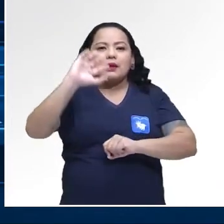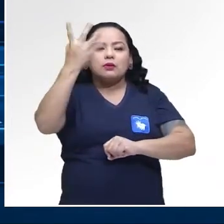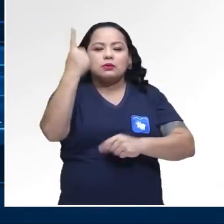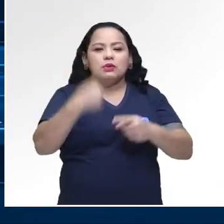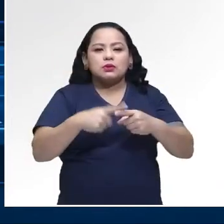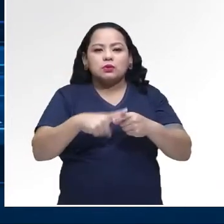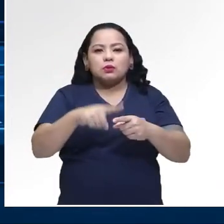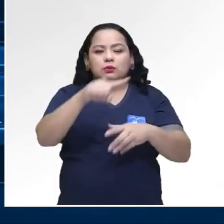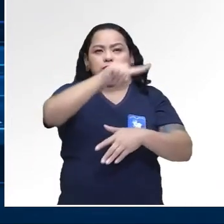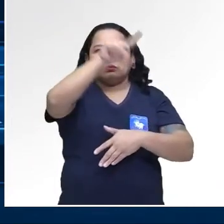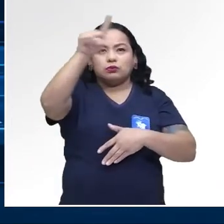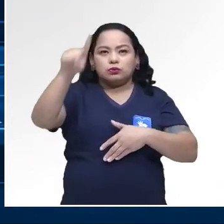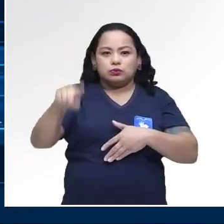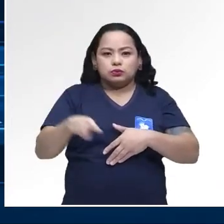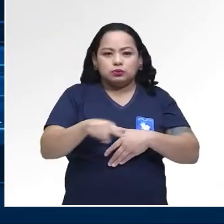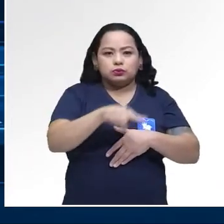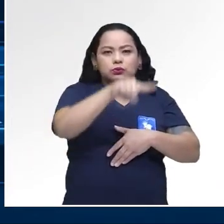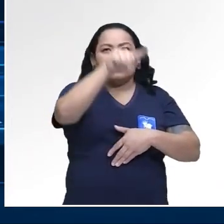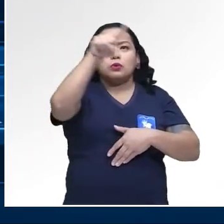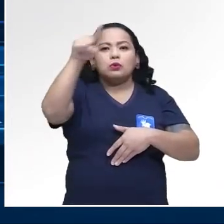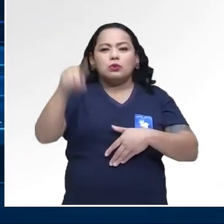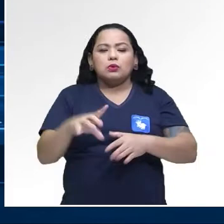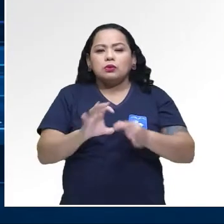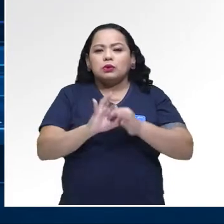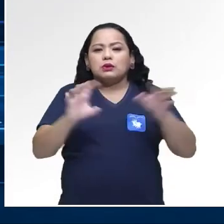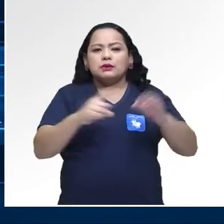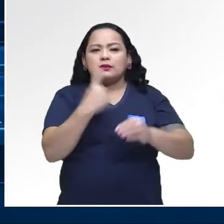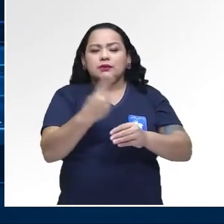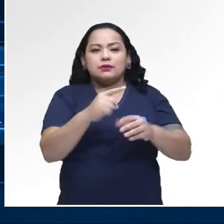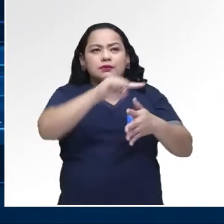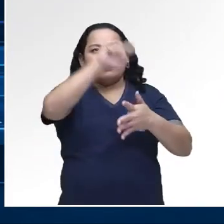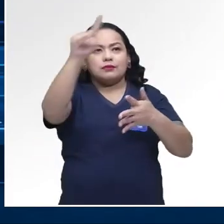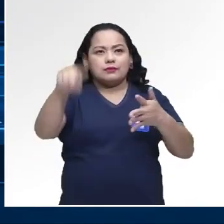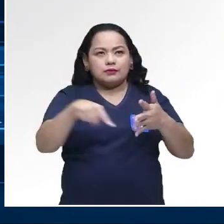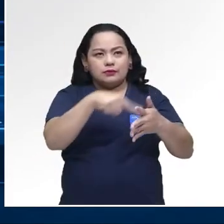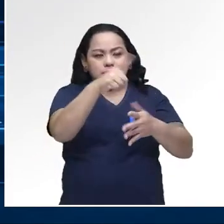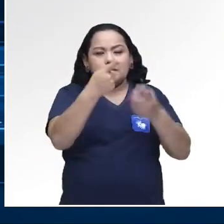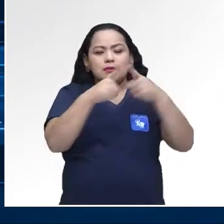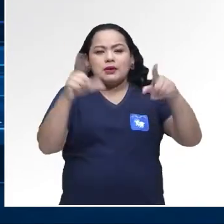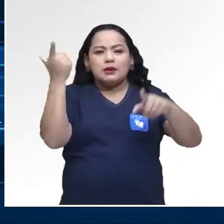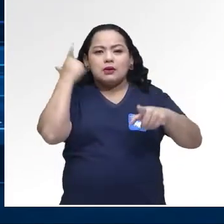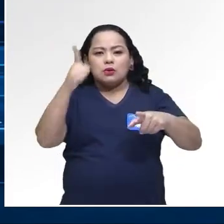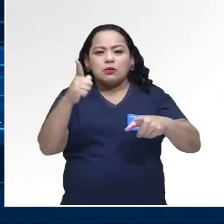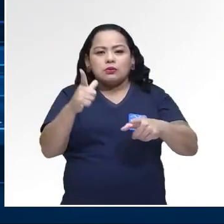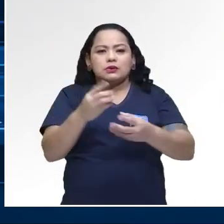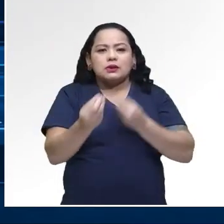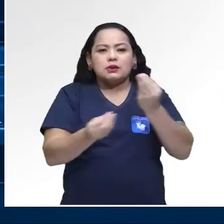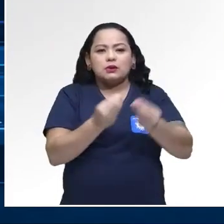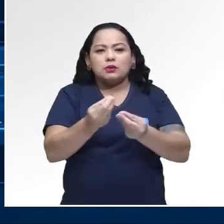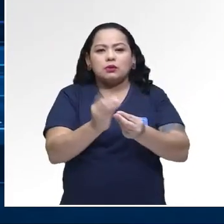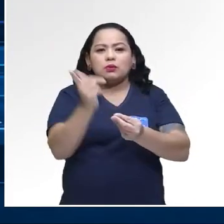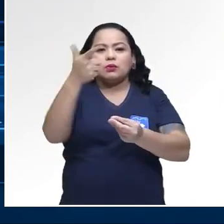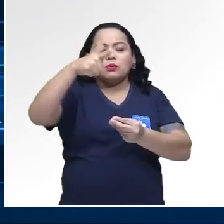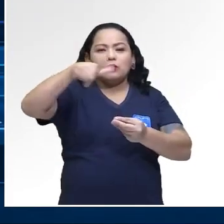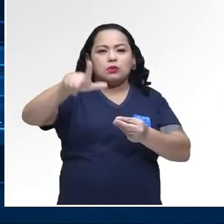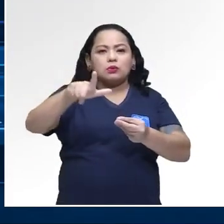fluxo que se torna independente, né? Ele é fechado, mas ele consegue passar, ó, por um outro canal, né? Por